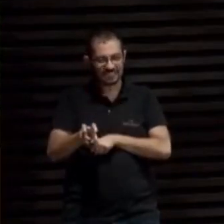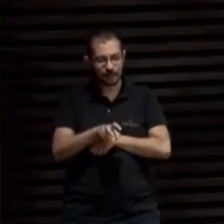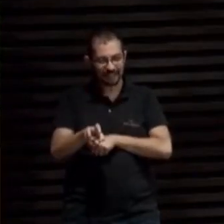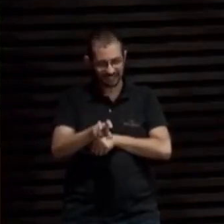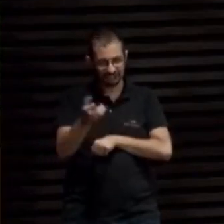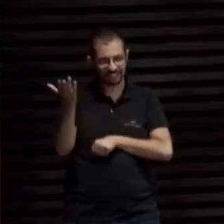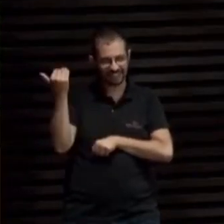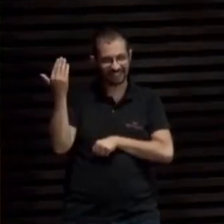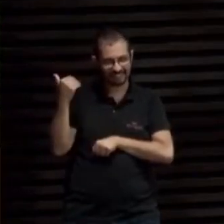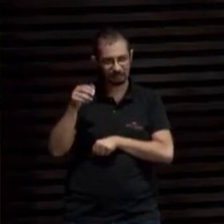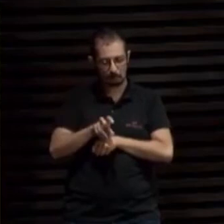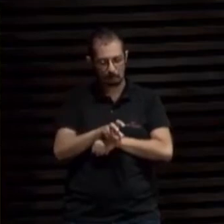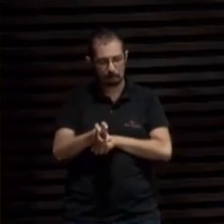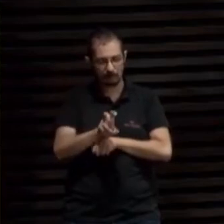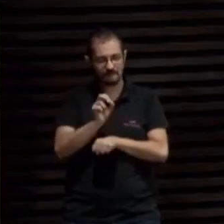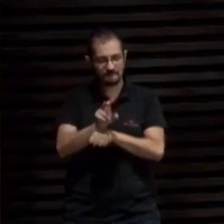Deus sereis.